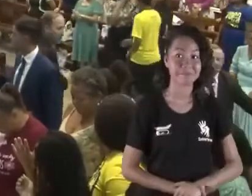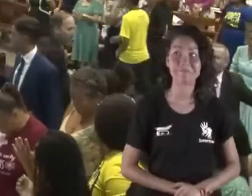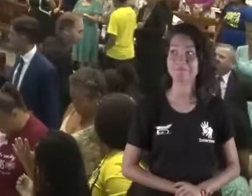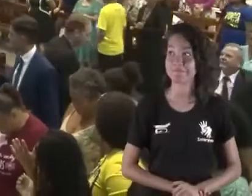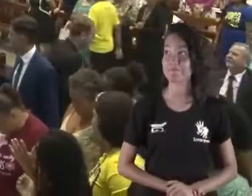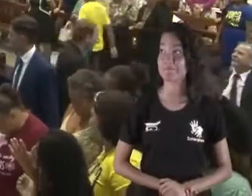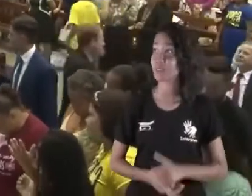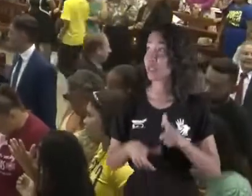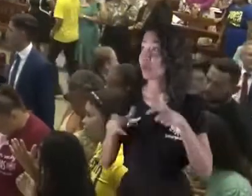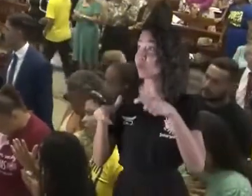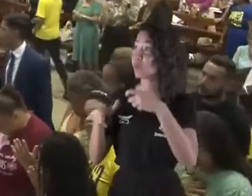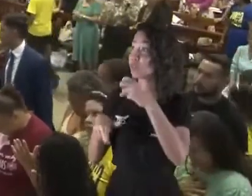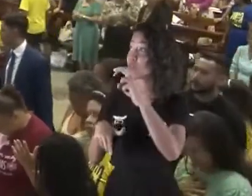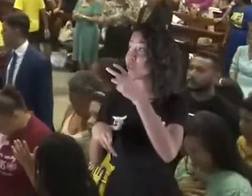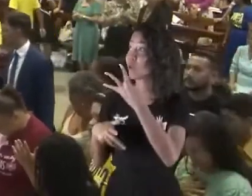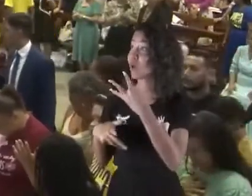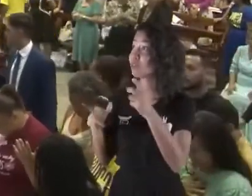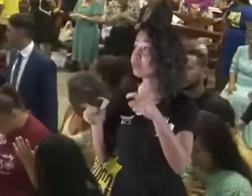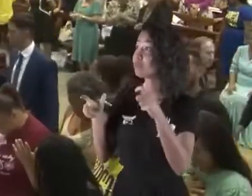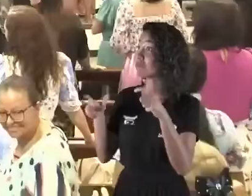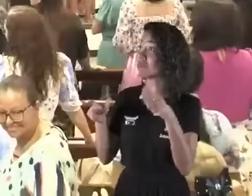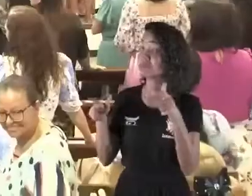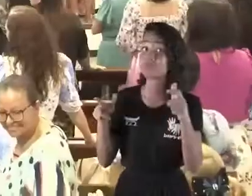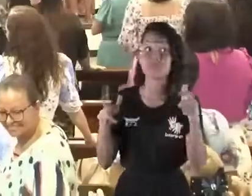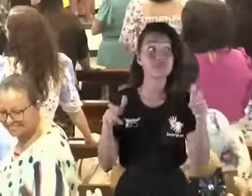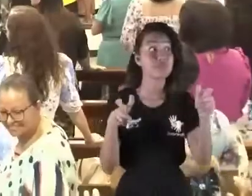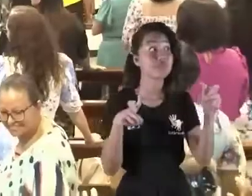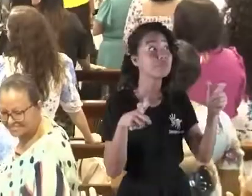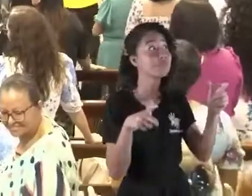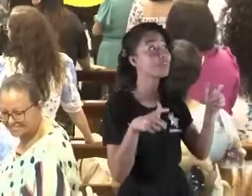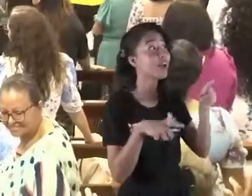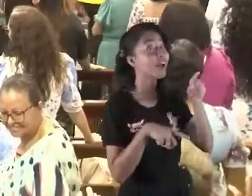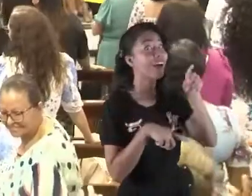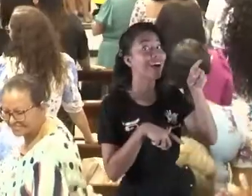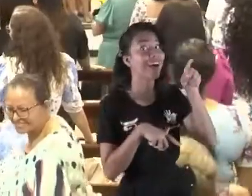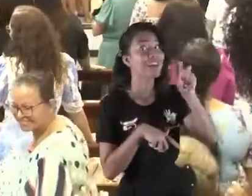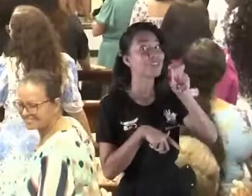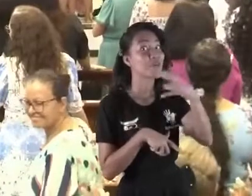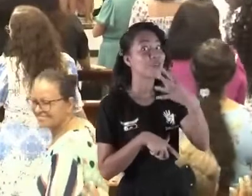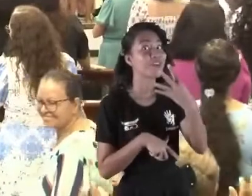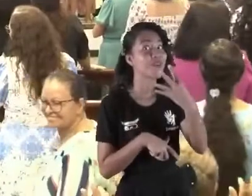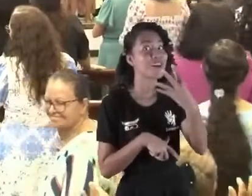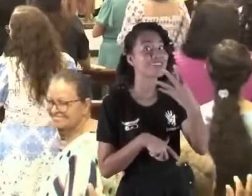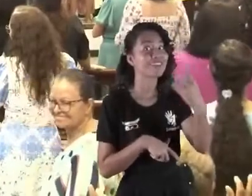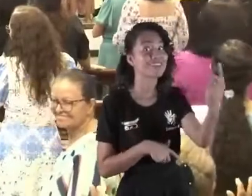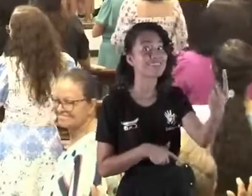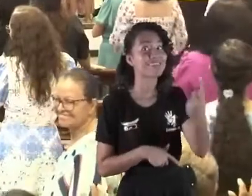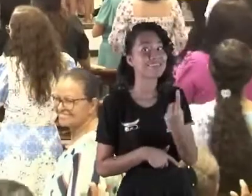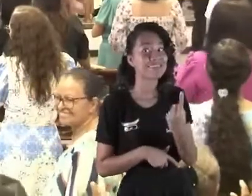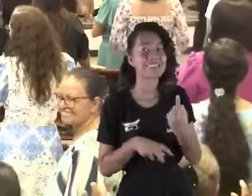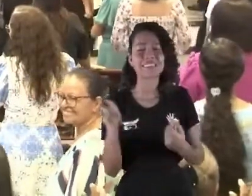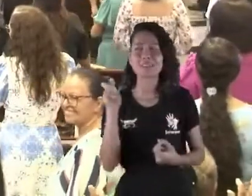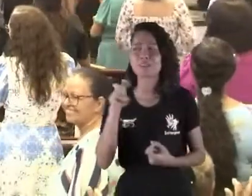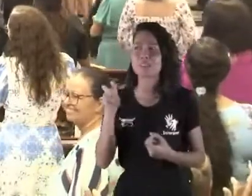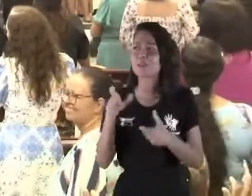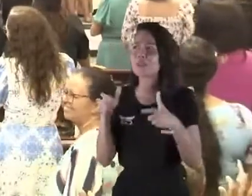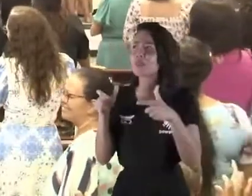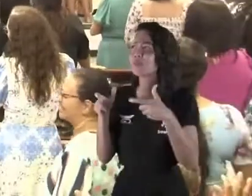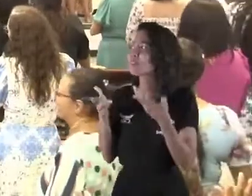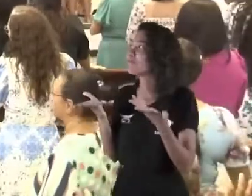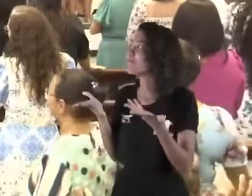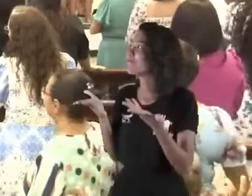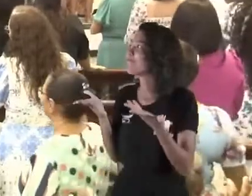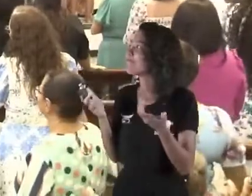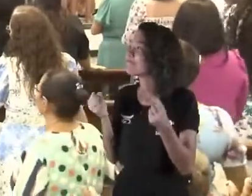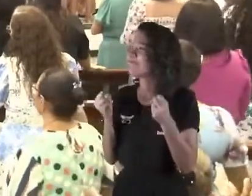Cadê a 54? Está vindo ali a 54. Cadê a 55? Vem,